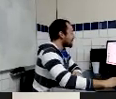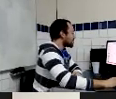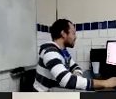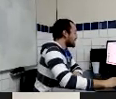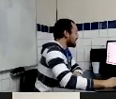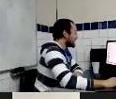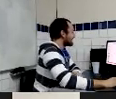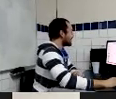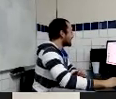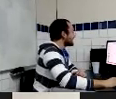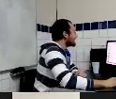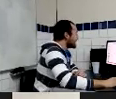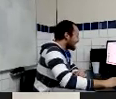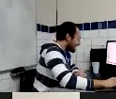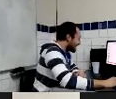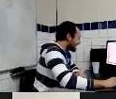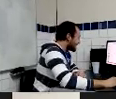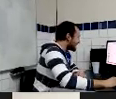Meu Deus, tô perdida. Adorei.